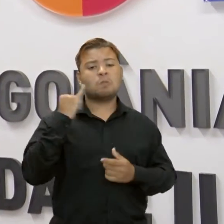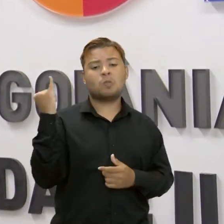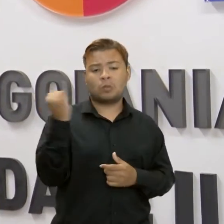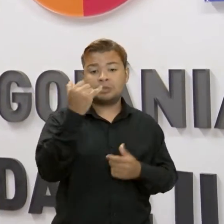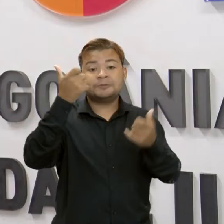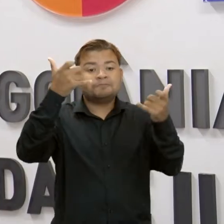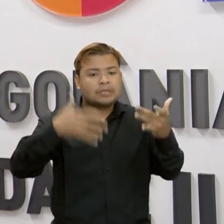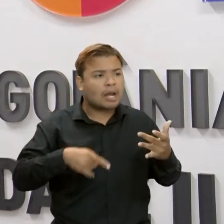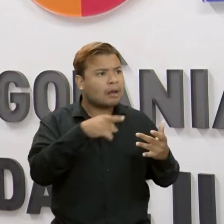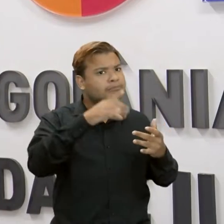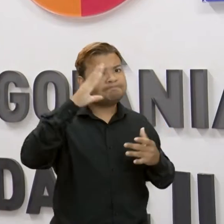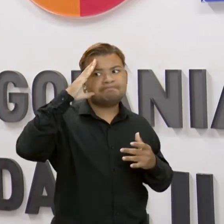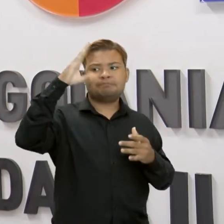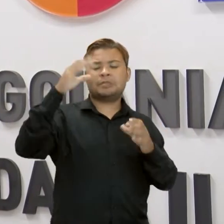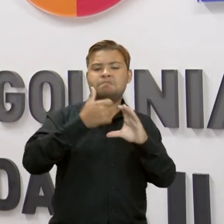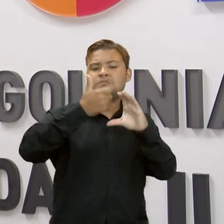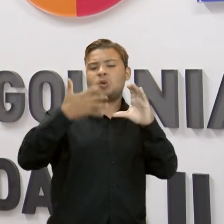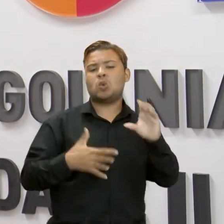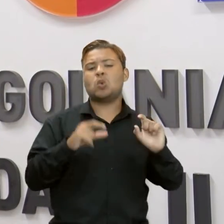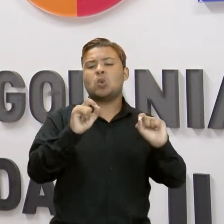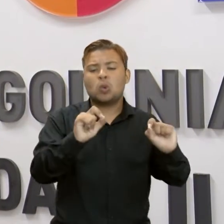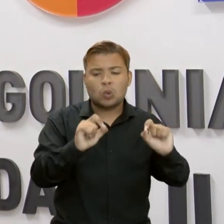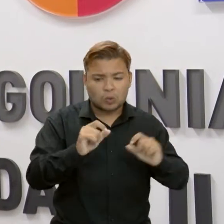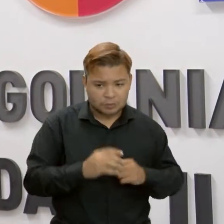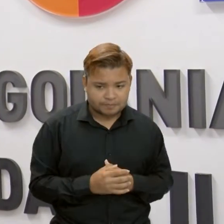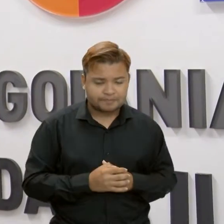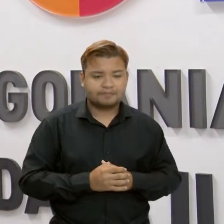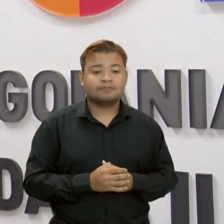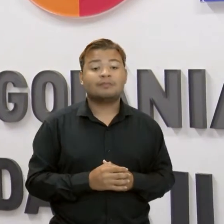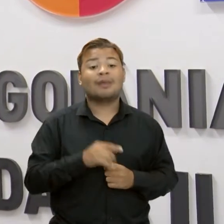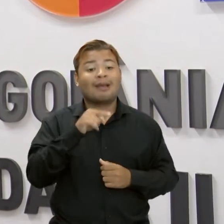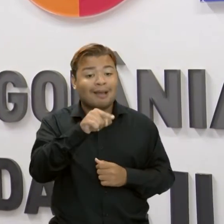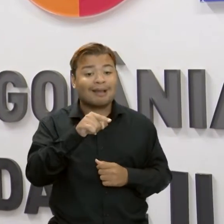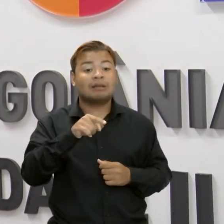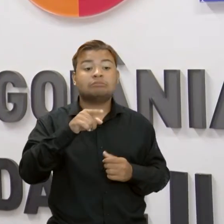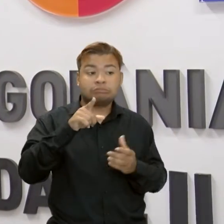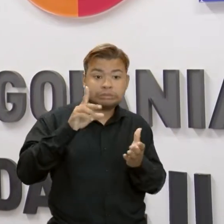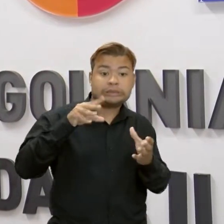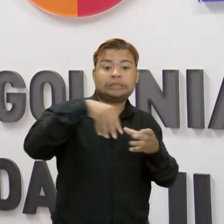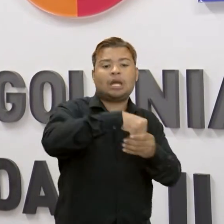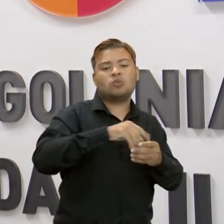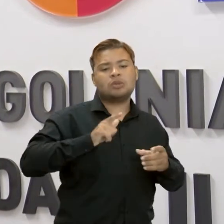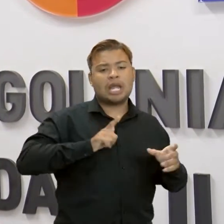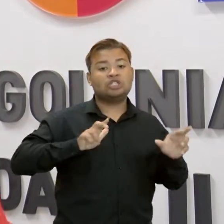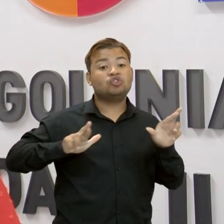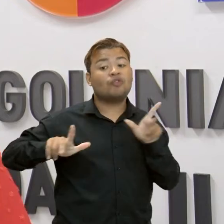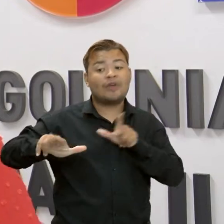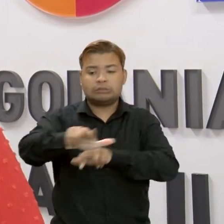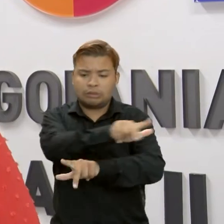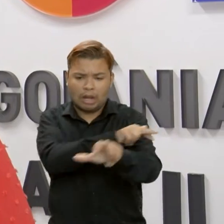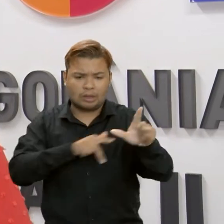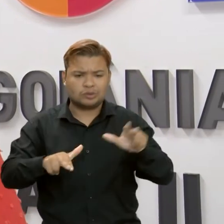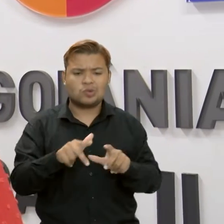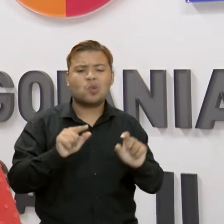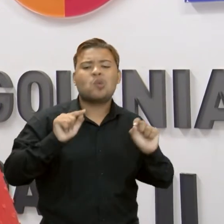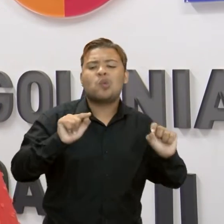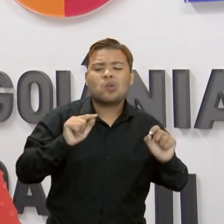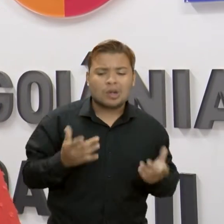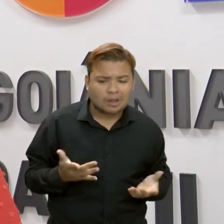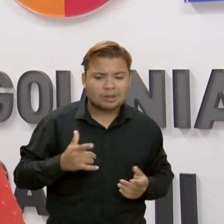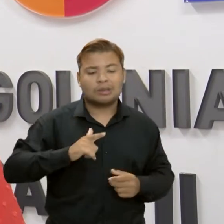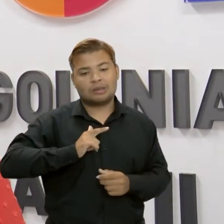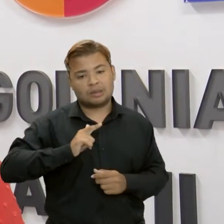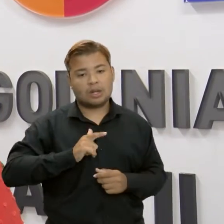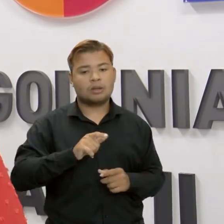diferenciais? Eles valorizaram muito a questão da diversidade, que é uma empresa diversa? Que tem em sua